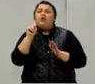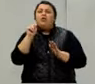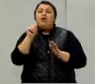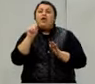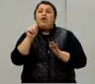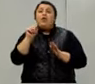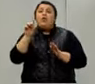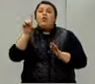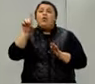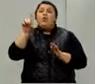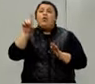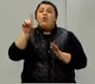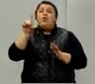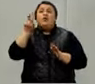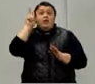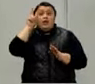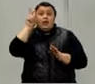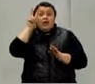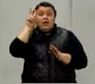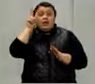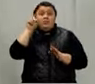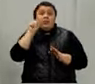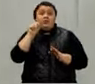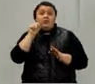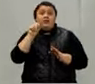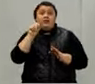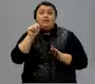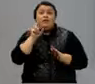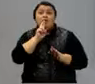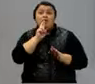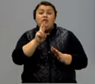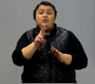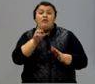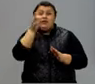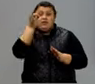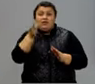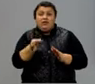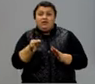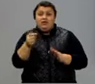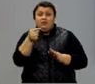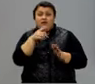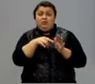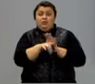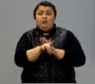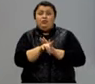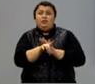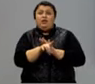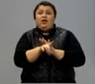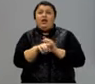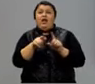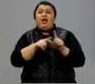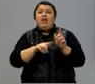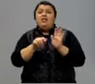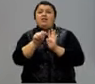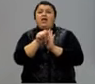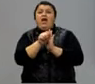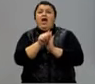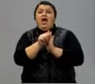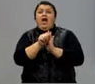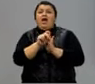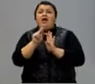lembram. Se vocês lembrarem o que eu coloquei depois, vocês vão responder certamente essa pergunta. Letra A, hidrolisar os